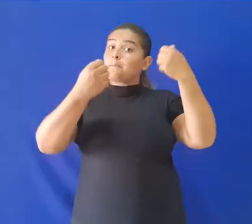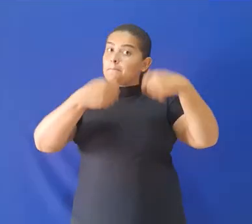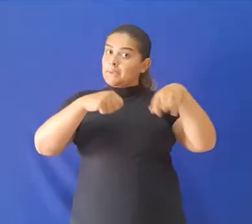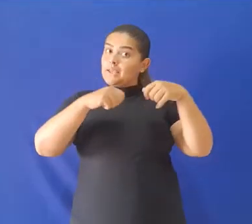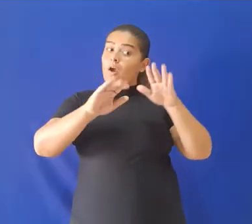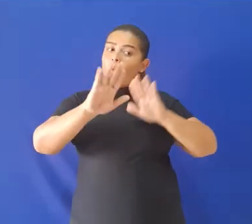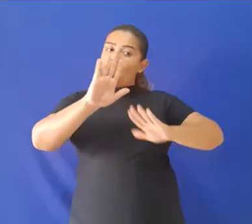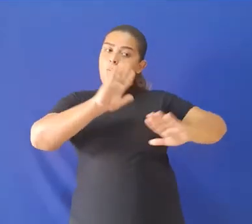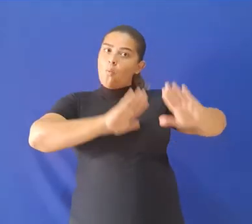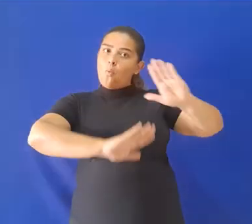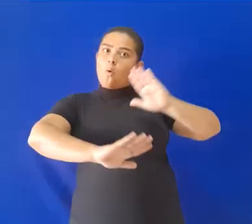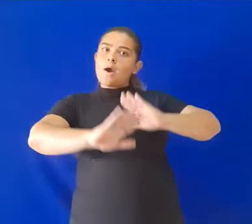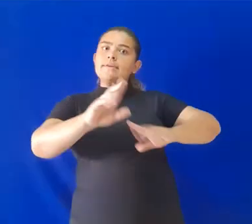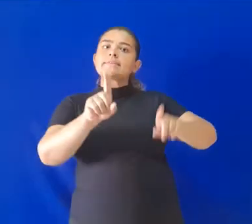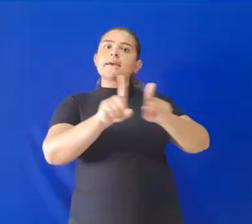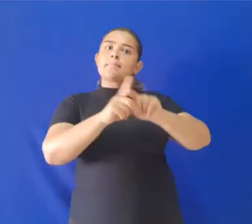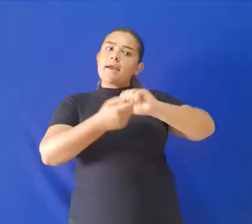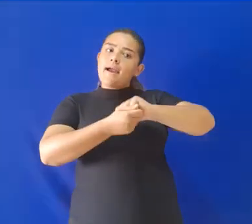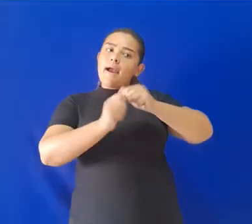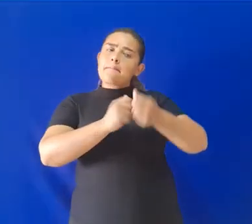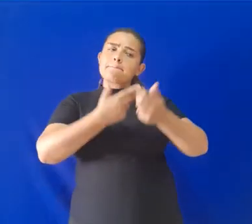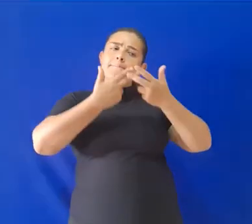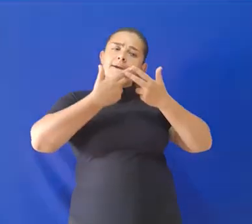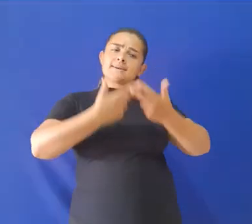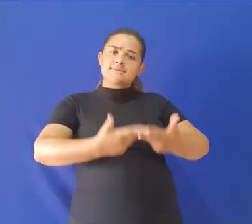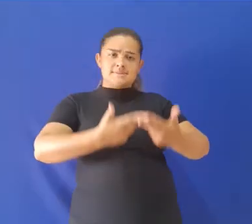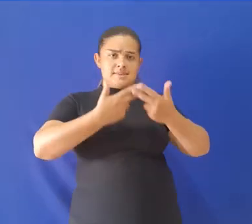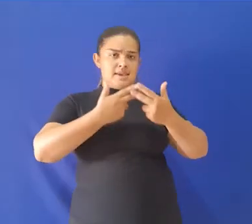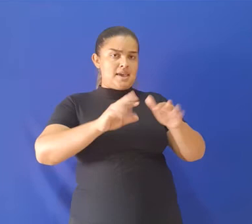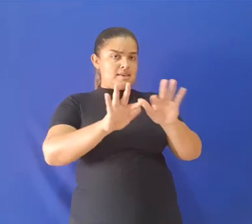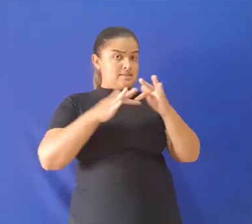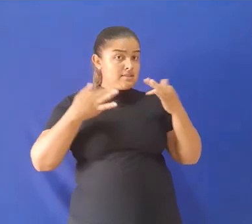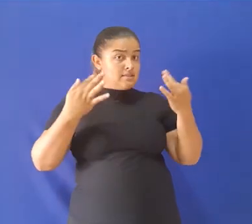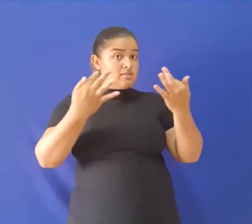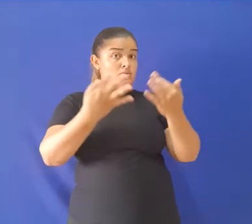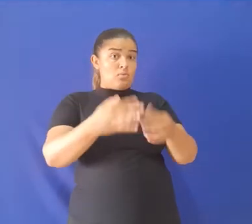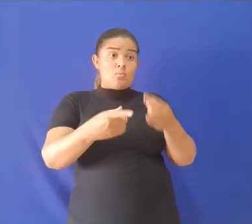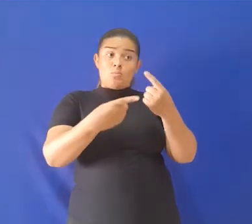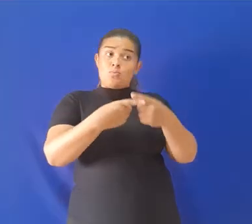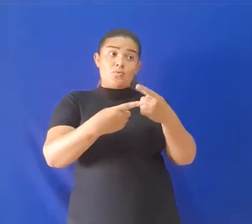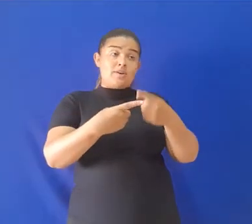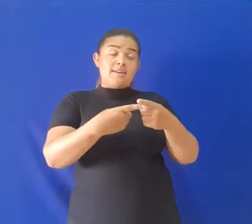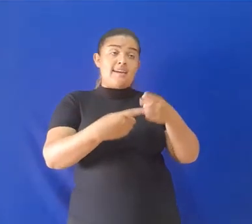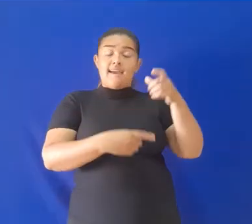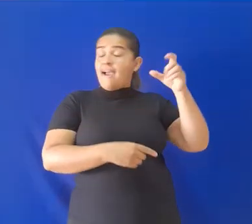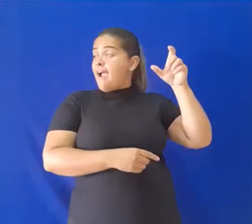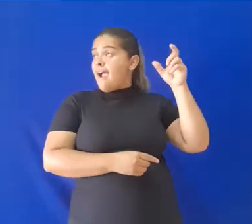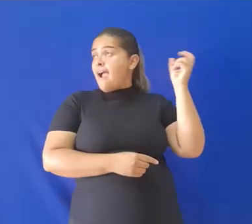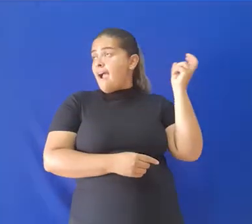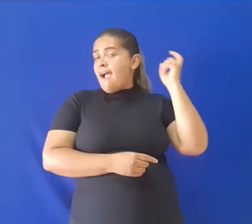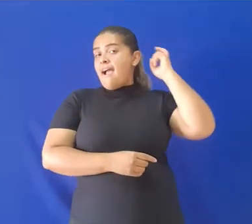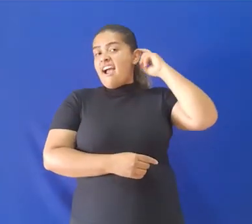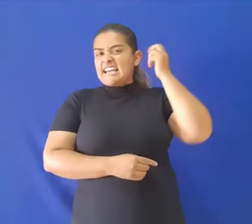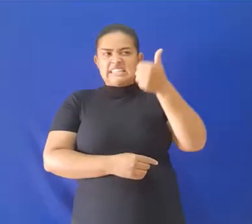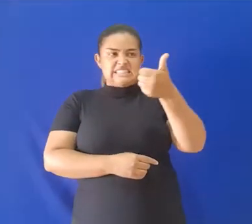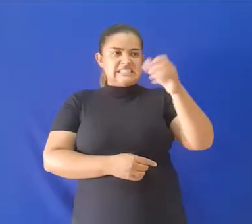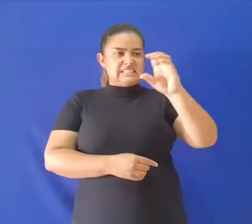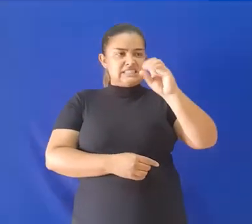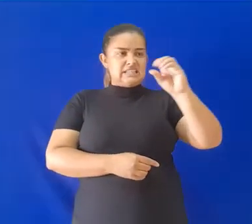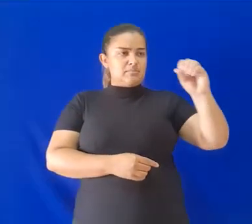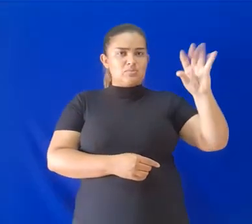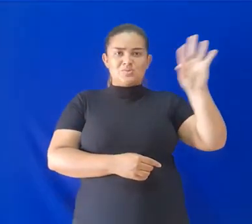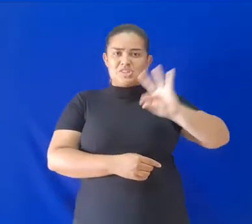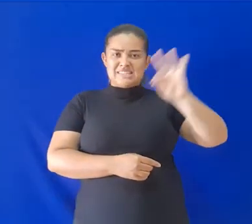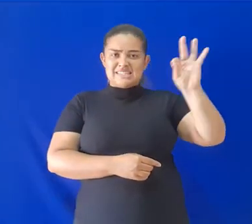cirurgia, extremamente invasivo e precisa de adaptação e muita paciência dos pais, porque ele